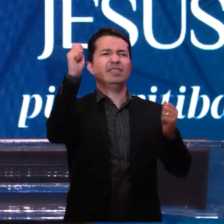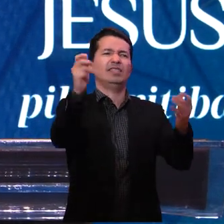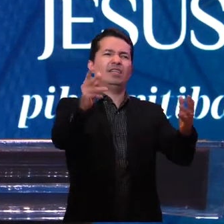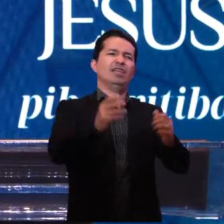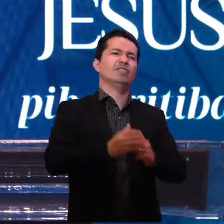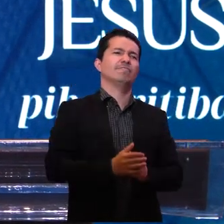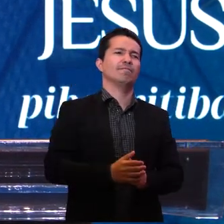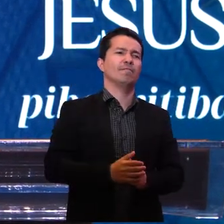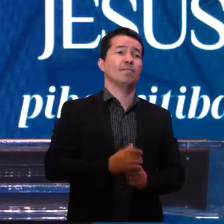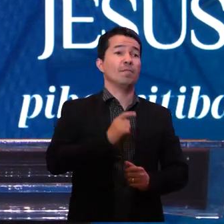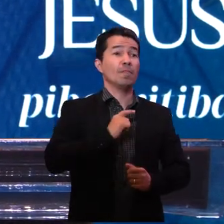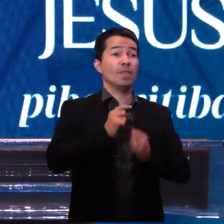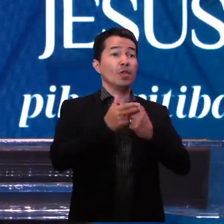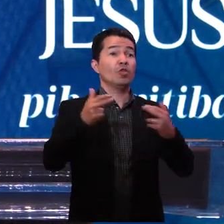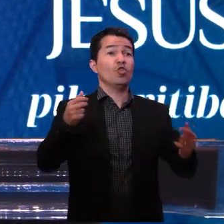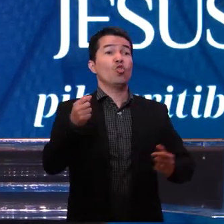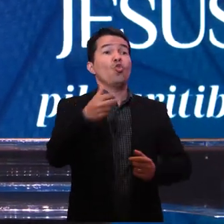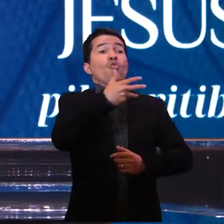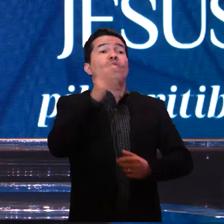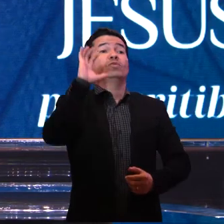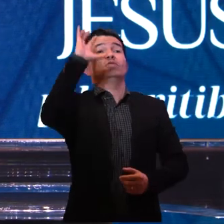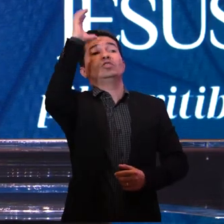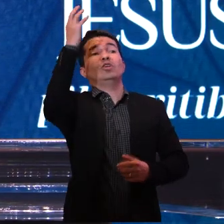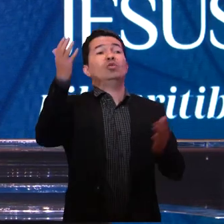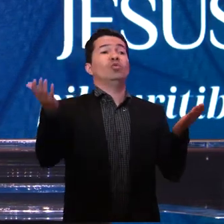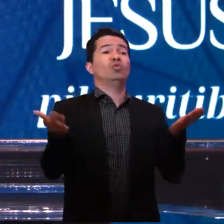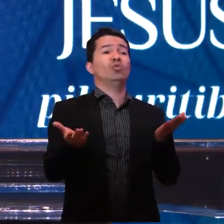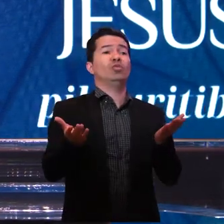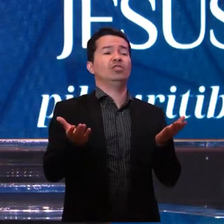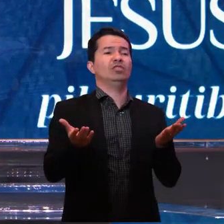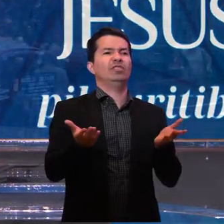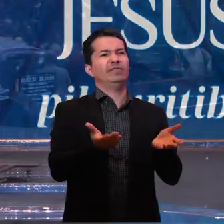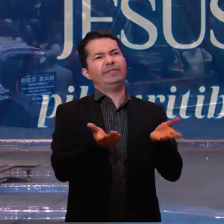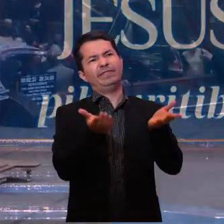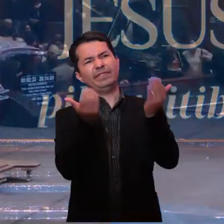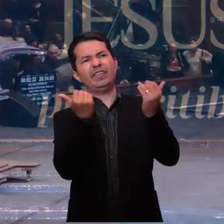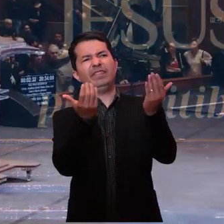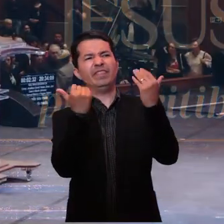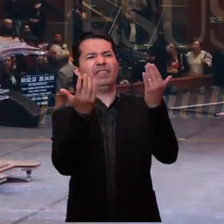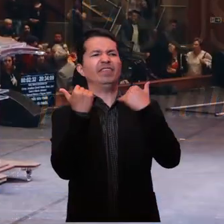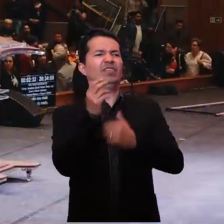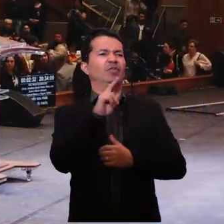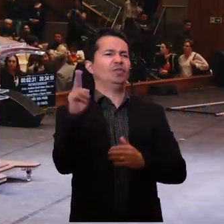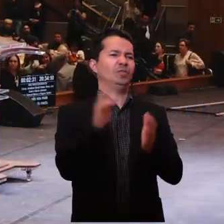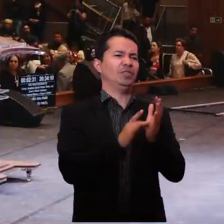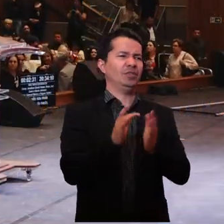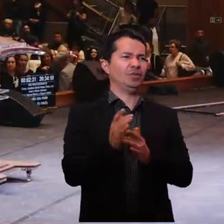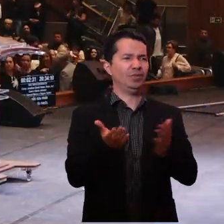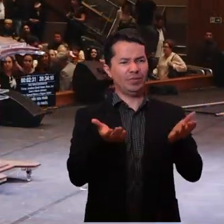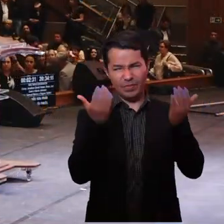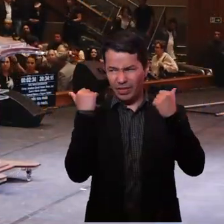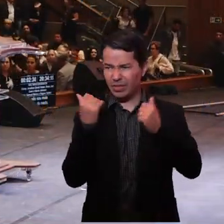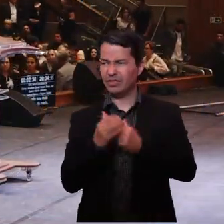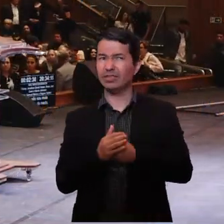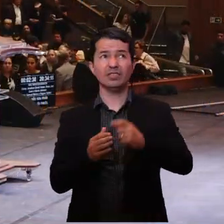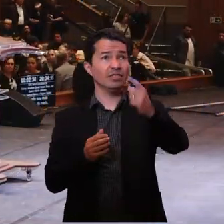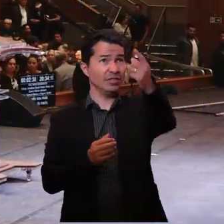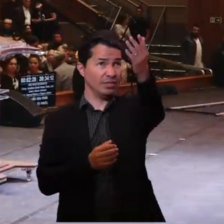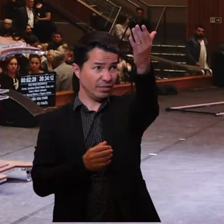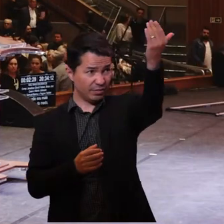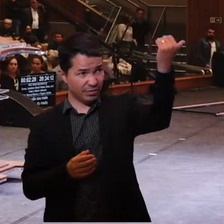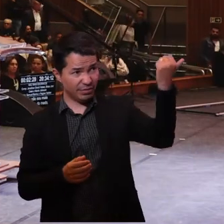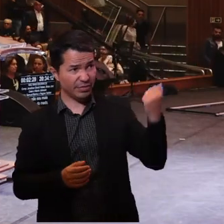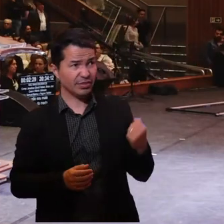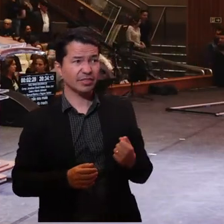acontecer na sua vida hoje, em nome de Jesus. Venha, venha, venha, venha, venha, venha, venha, venha. Desce, desce.